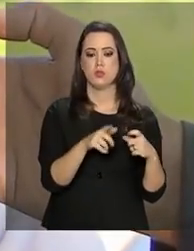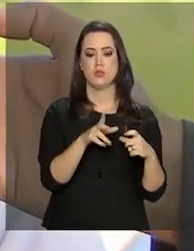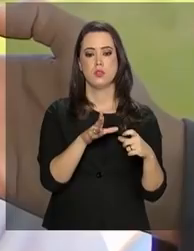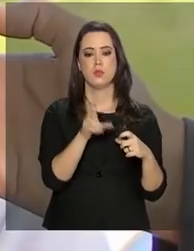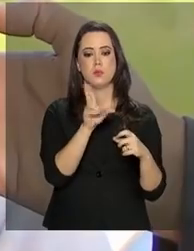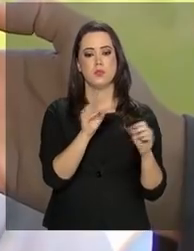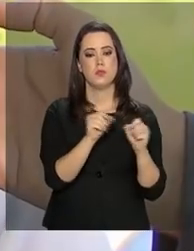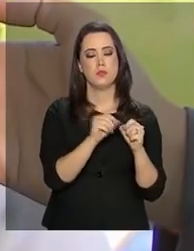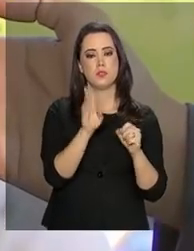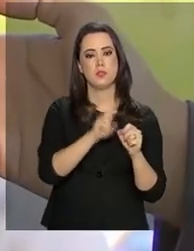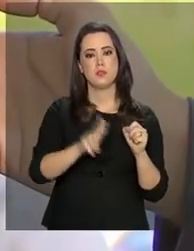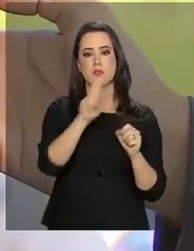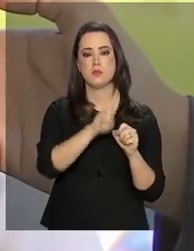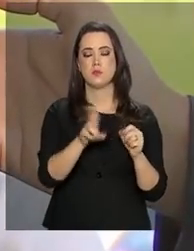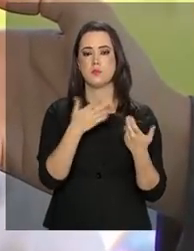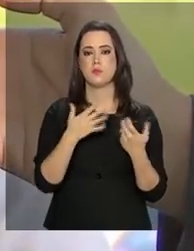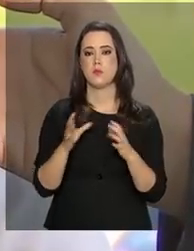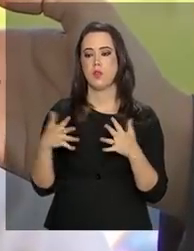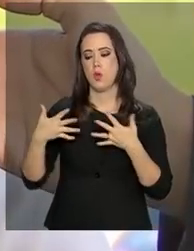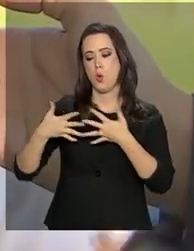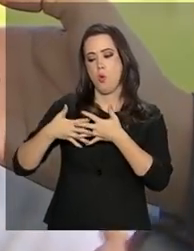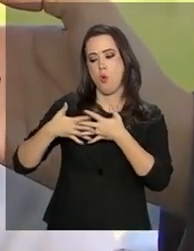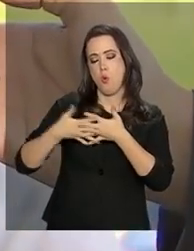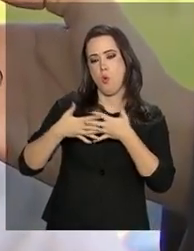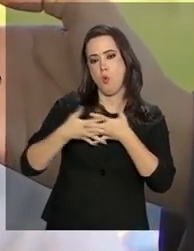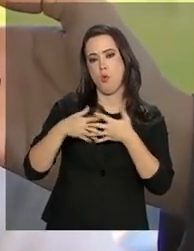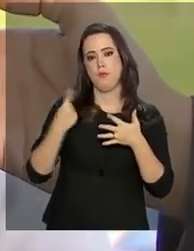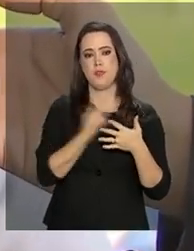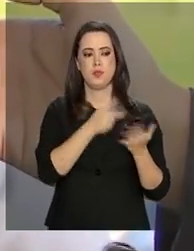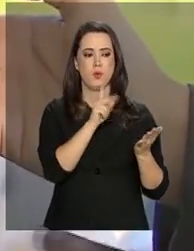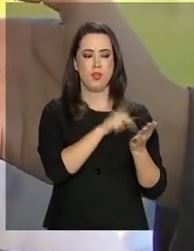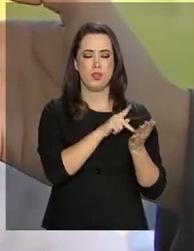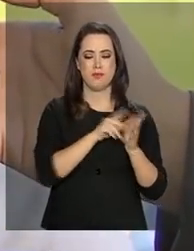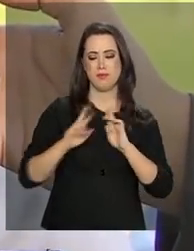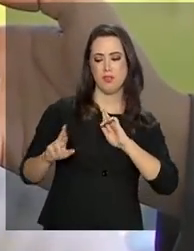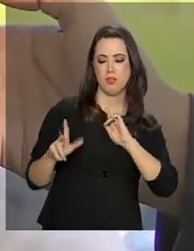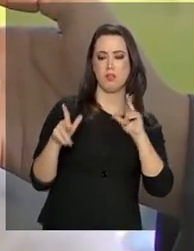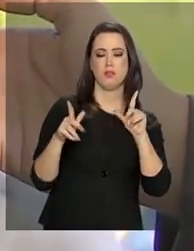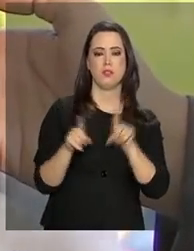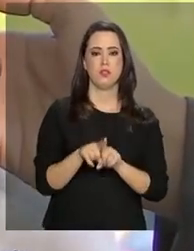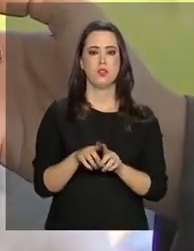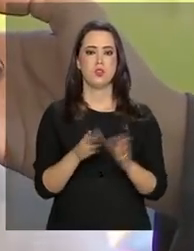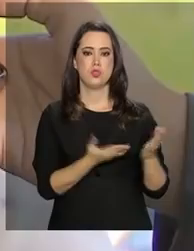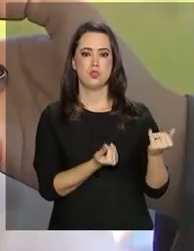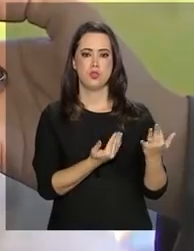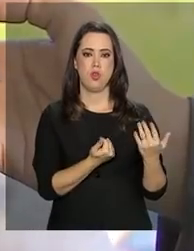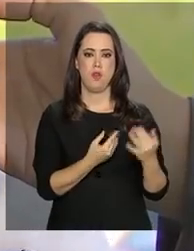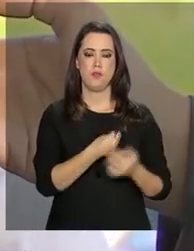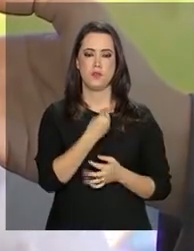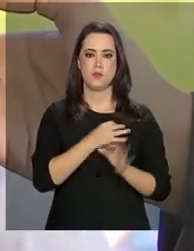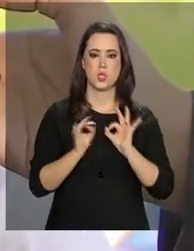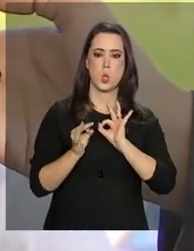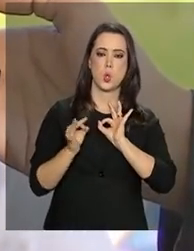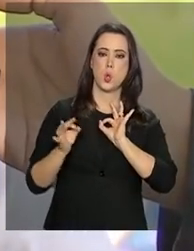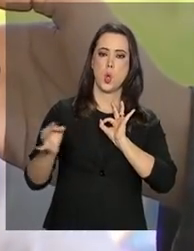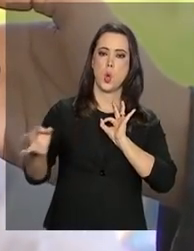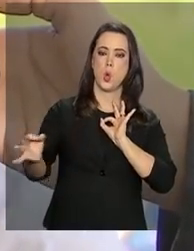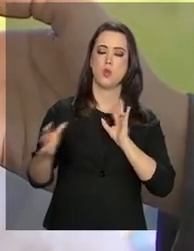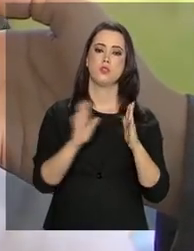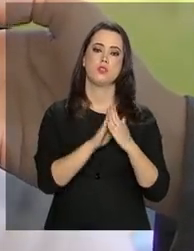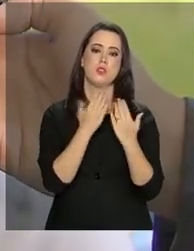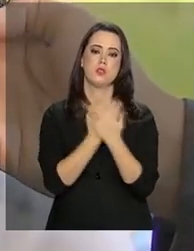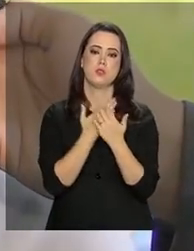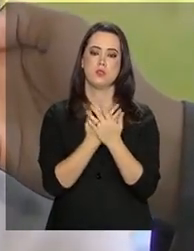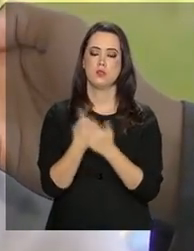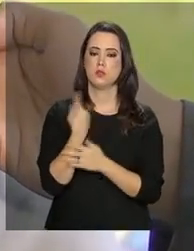o com o conflito dela com a nossa realidade jovens morando muito distante do centro educacional nós